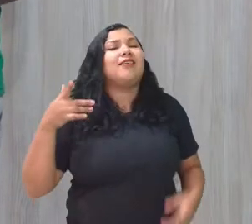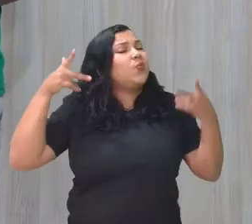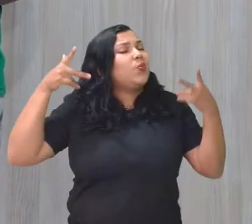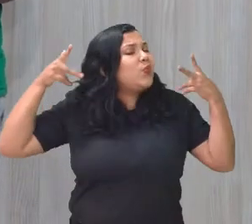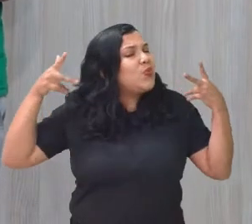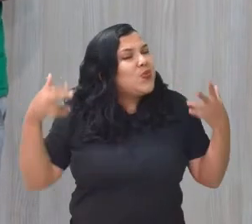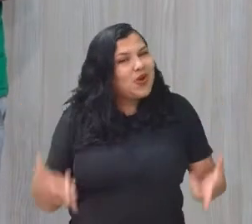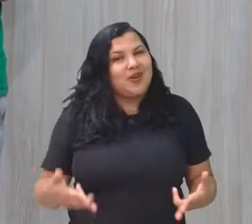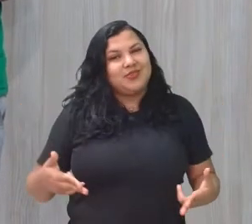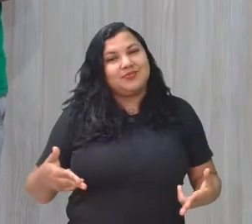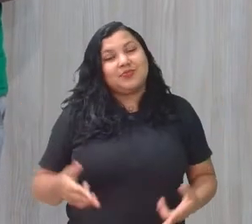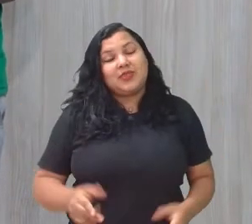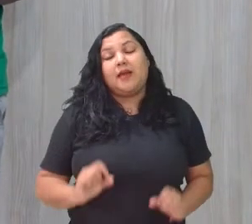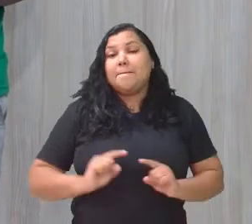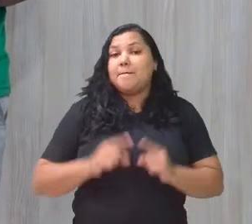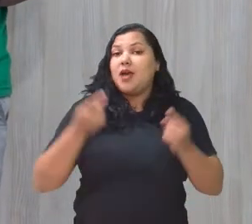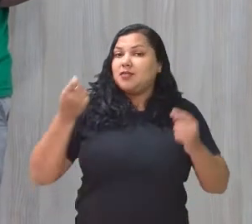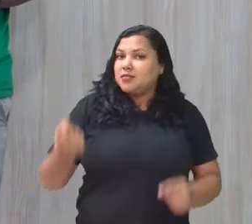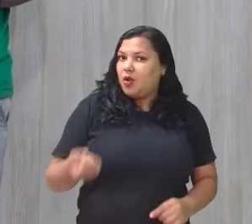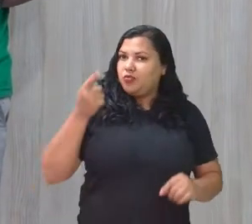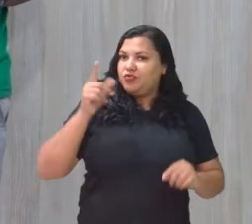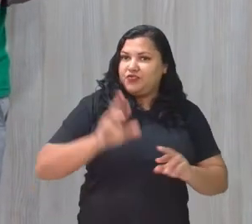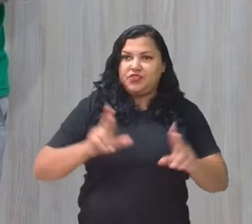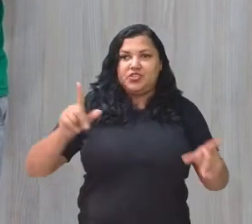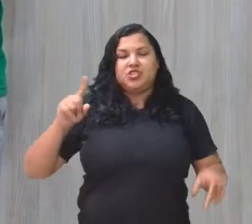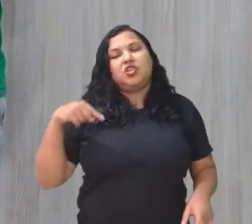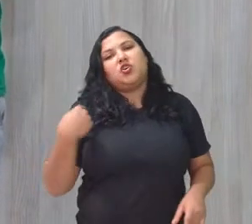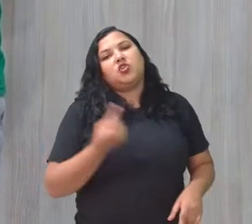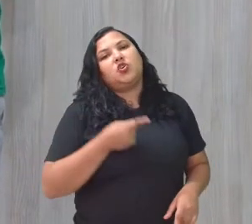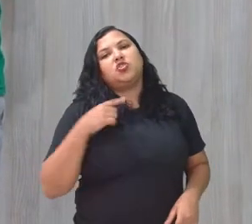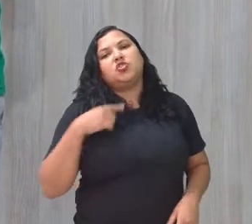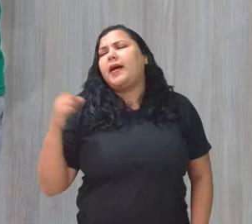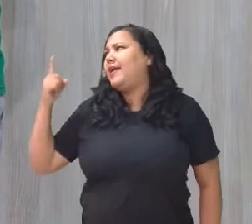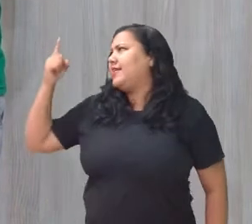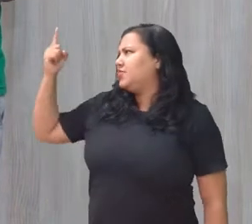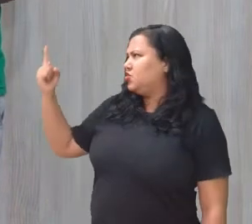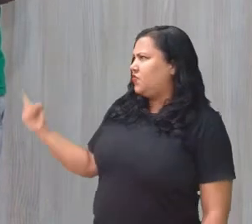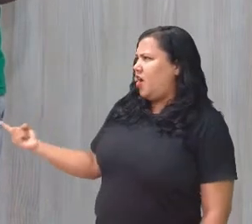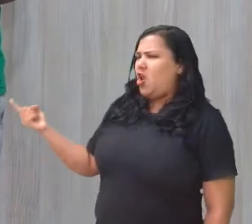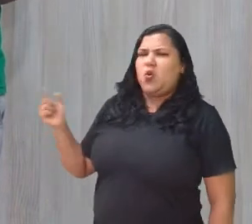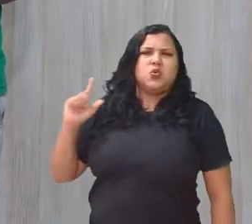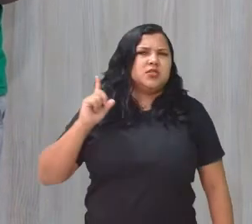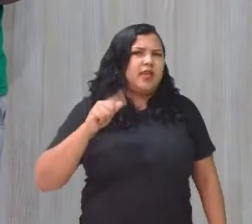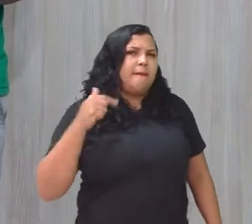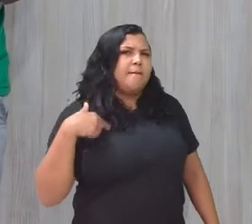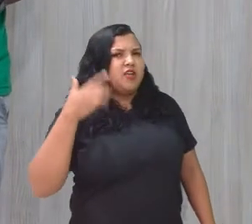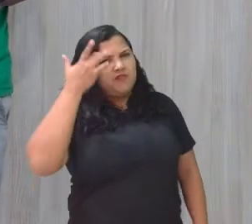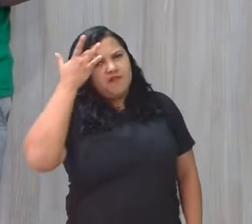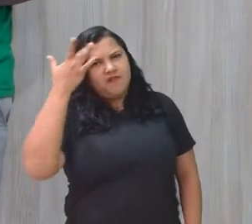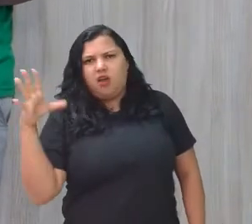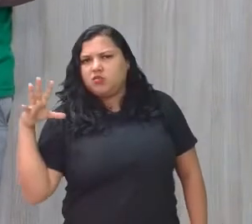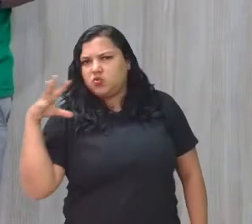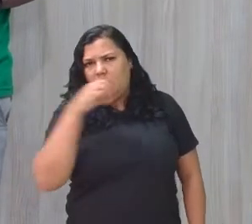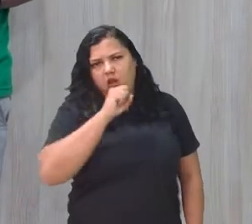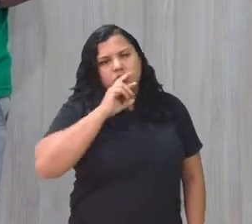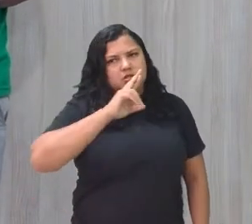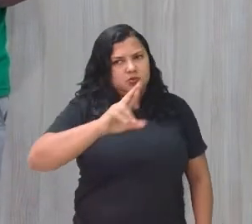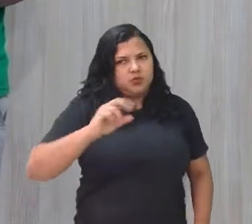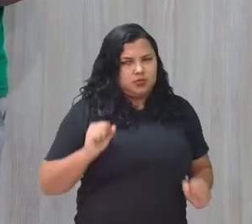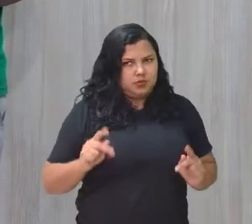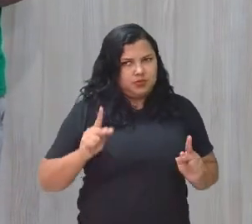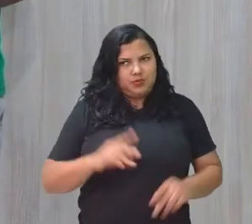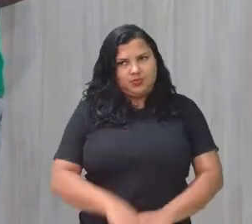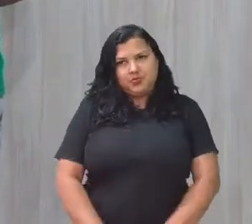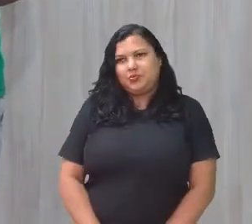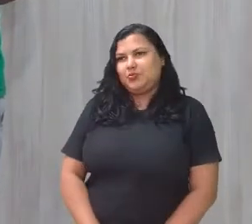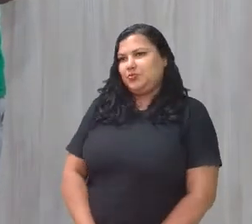estrutura. A única diferença é porque aqui a gente chama assim, são valores notáveis, né? Ou seja, sai rapidinho no seu raciocínio,